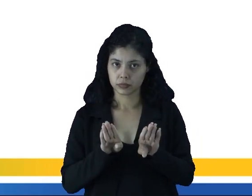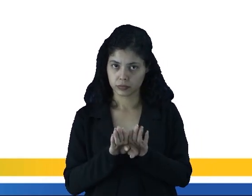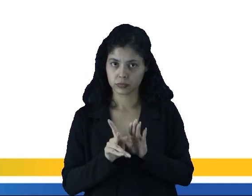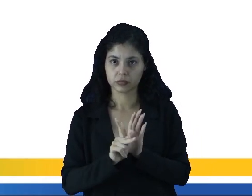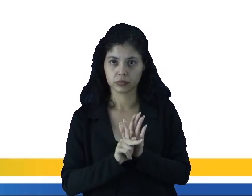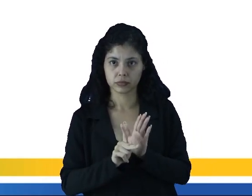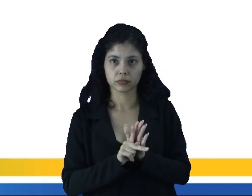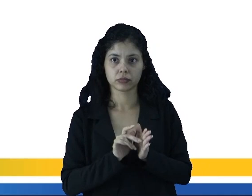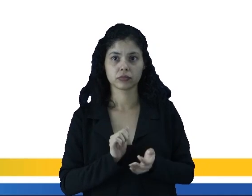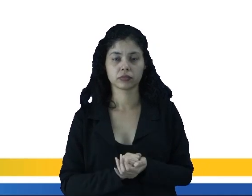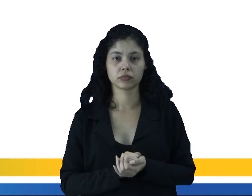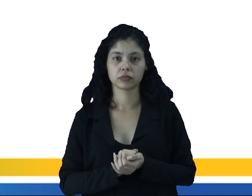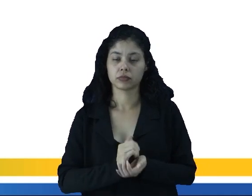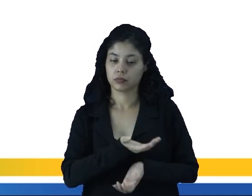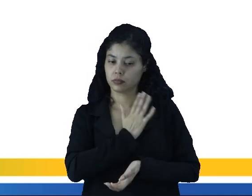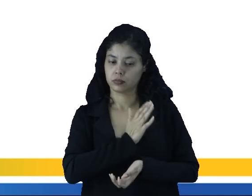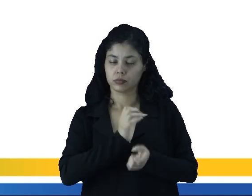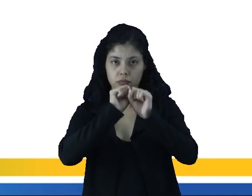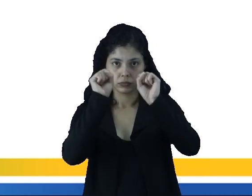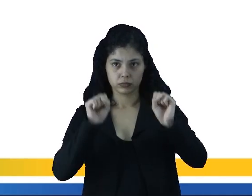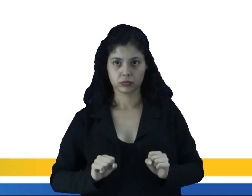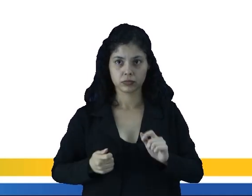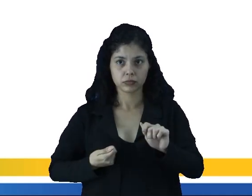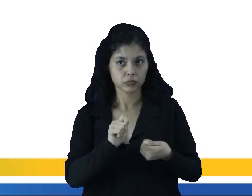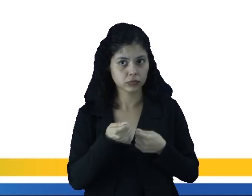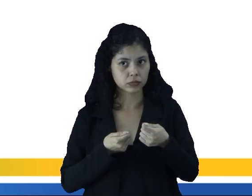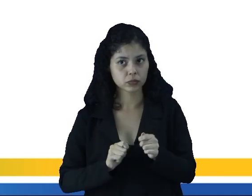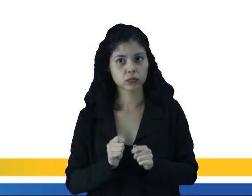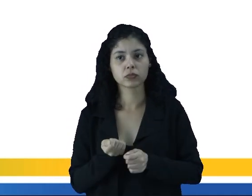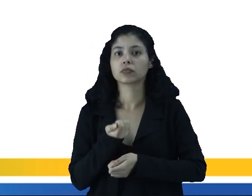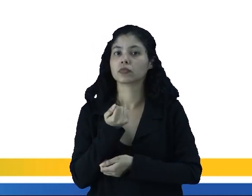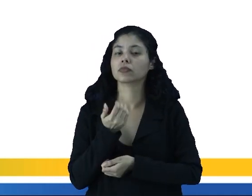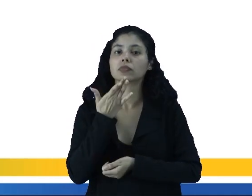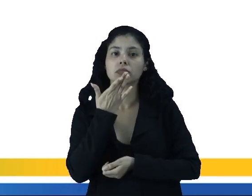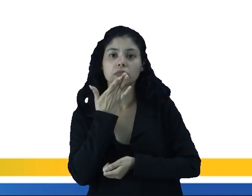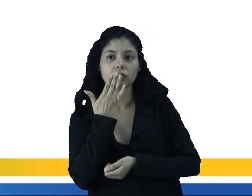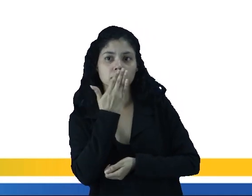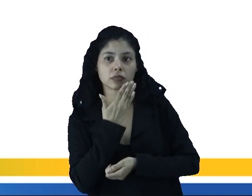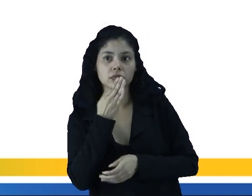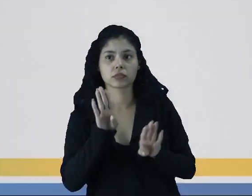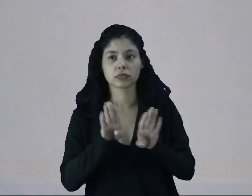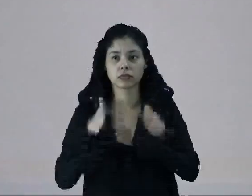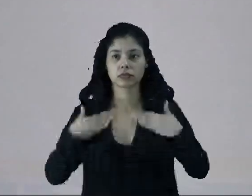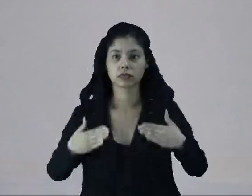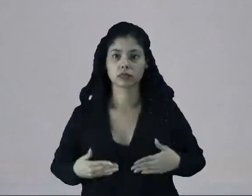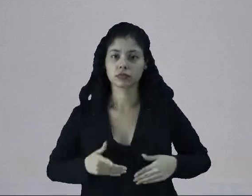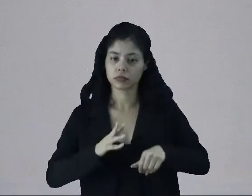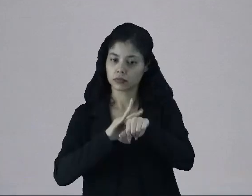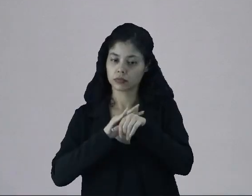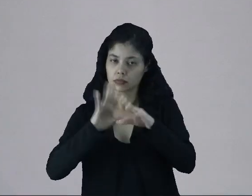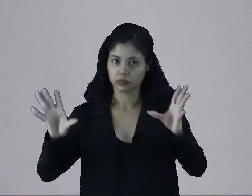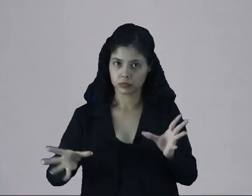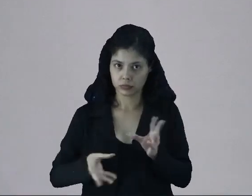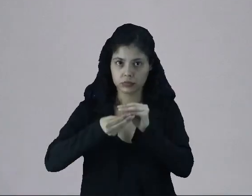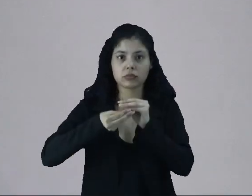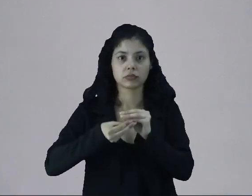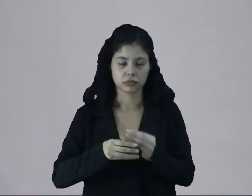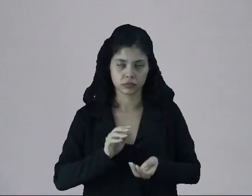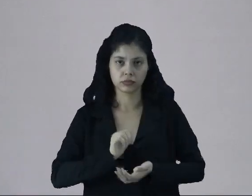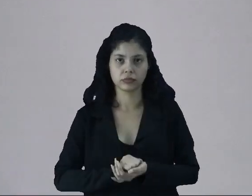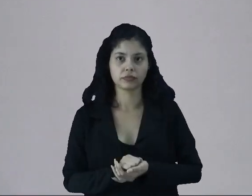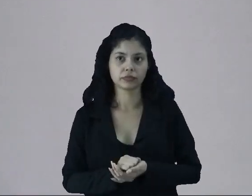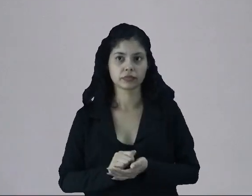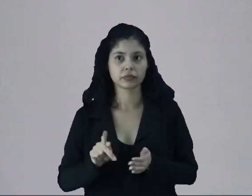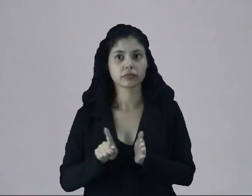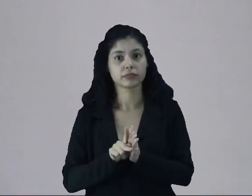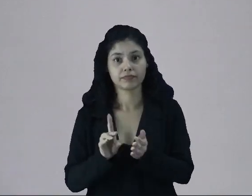conteúdos também sistema cardiovascular, e a regulação da glicose no corpo, em especial as doenças relacionadas a isso,